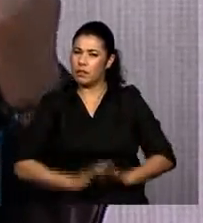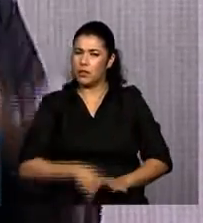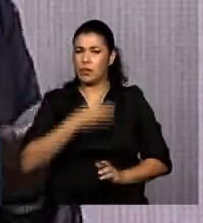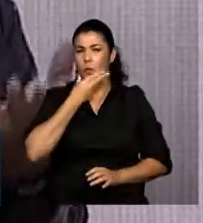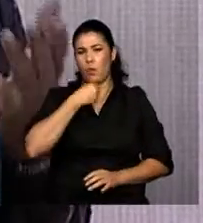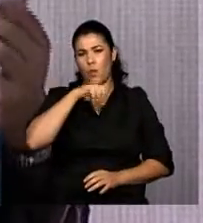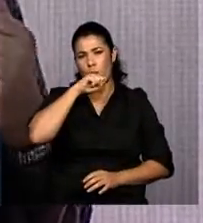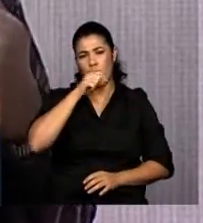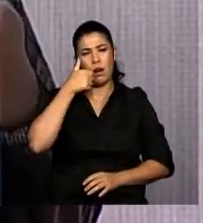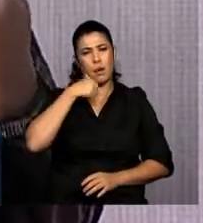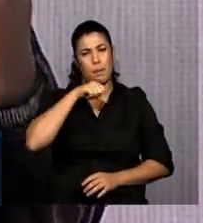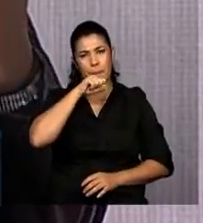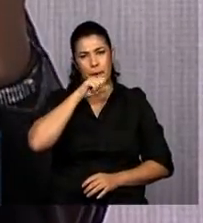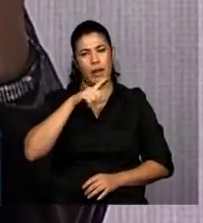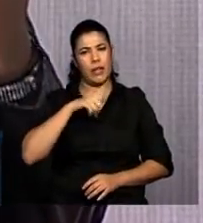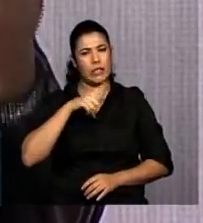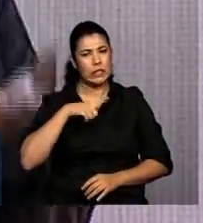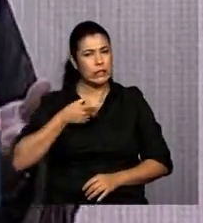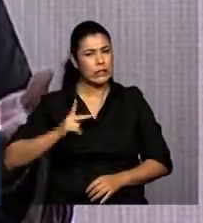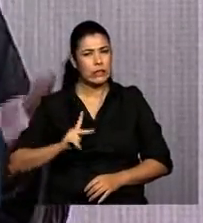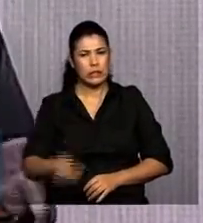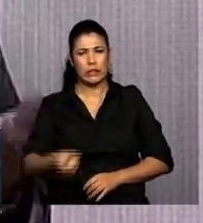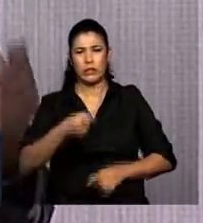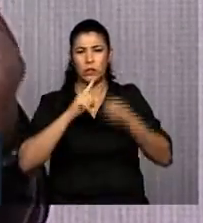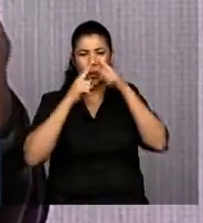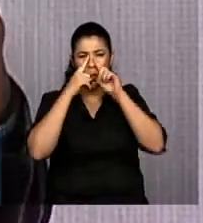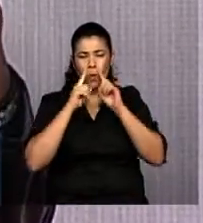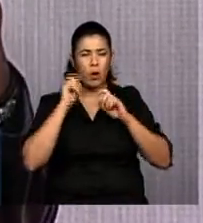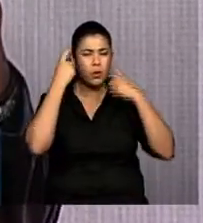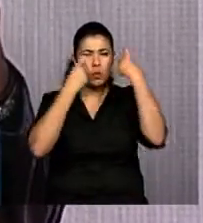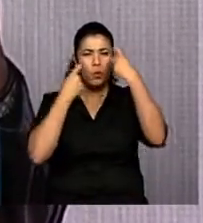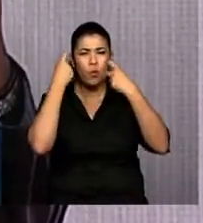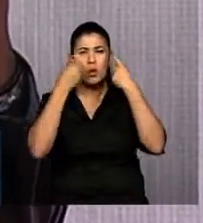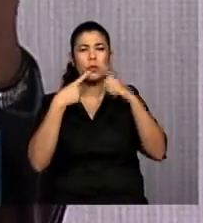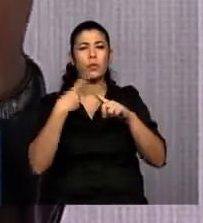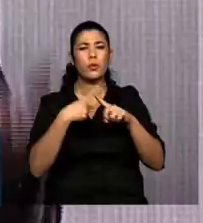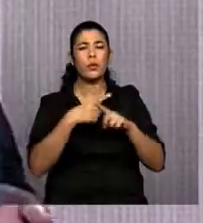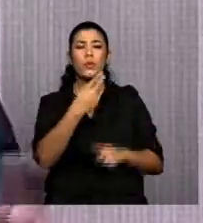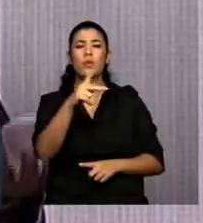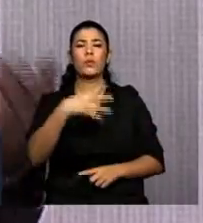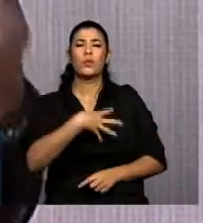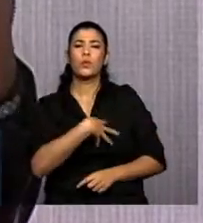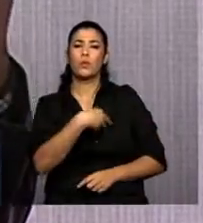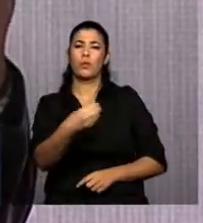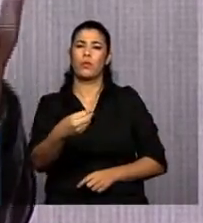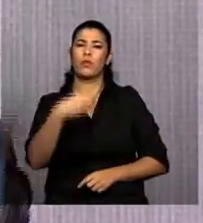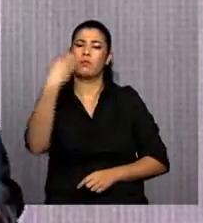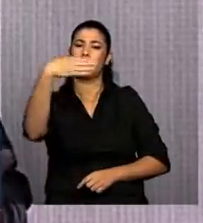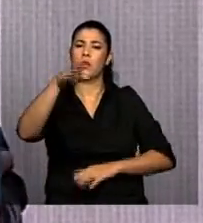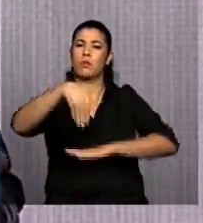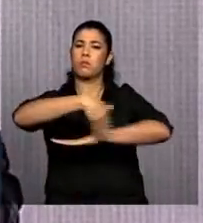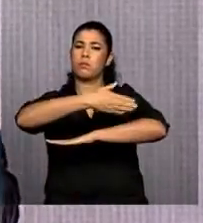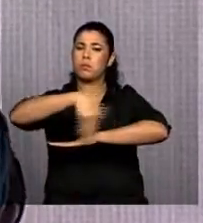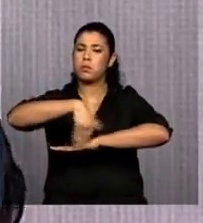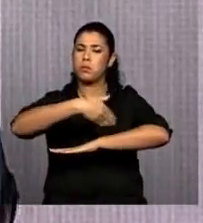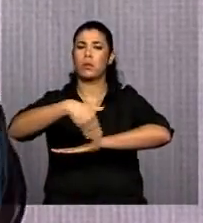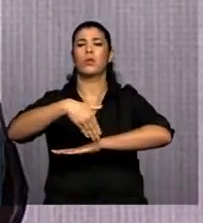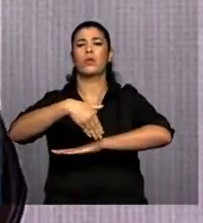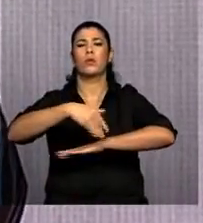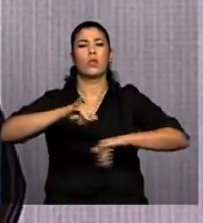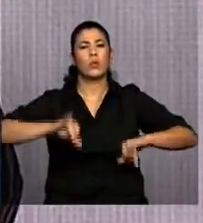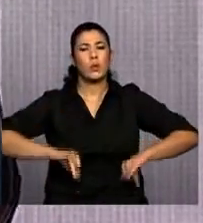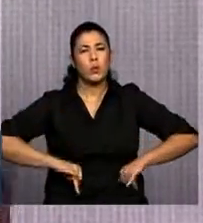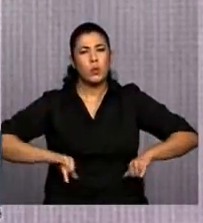momento choram, né, a todo momento se preocupam, porque os seus filhos estão na rua, suas filhas estão na rua e